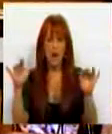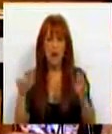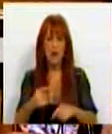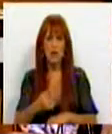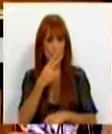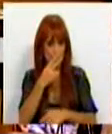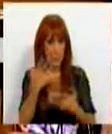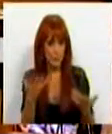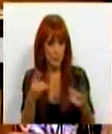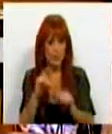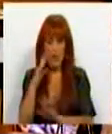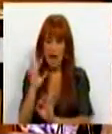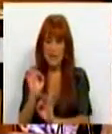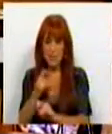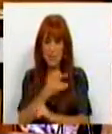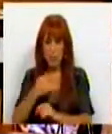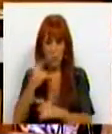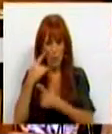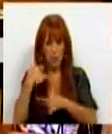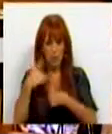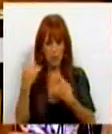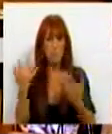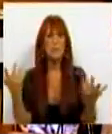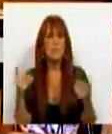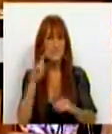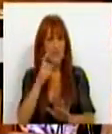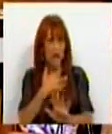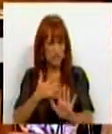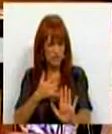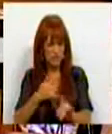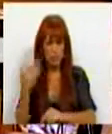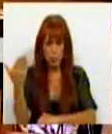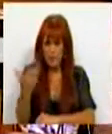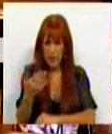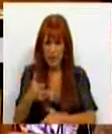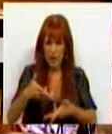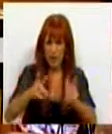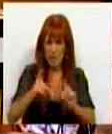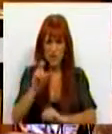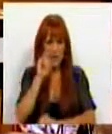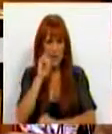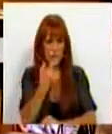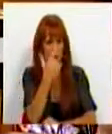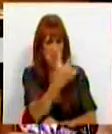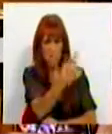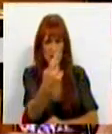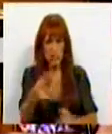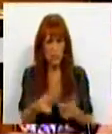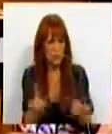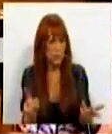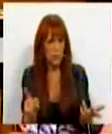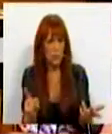diminuir o consumo, acautelar a saúde pública e salvaguardar os direitos, as liberdades e as garantias dos cidadãos que